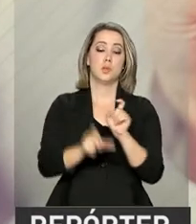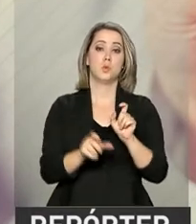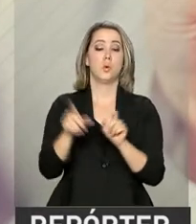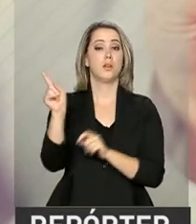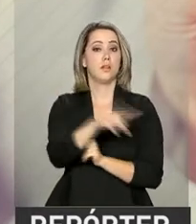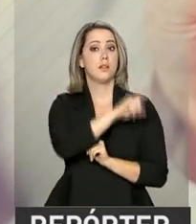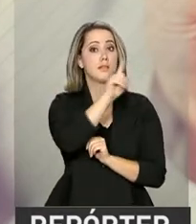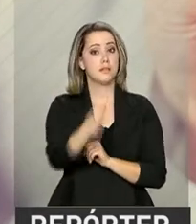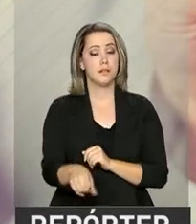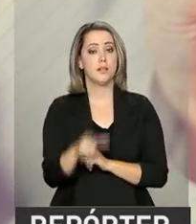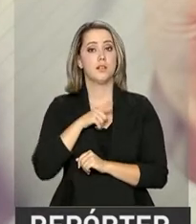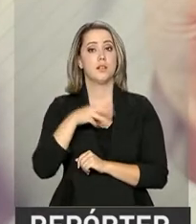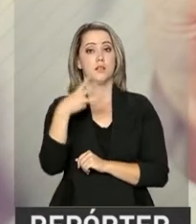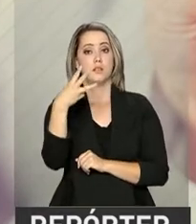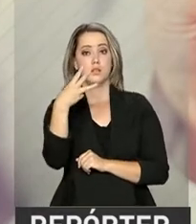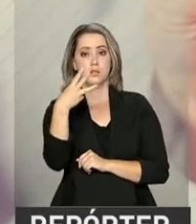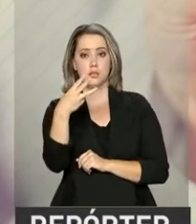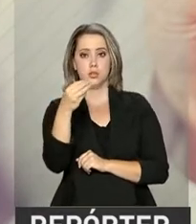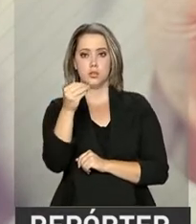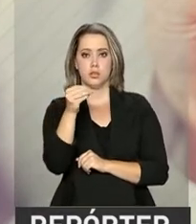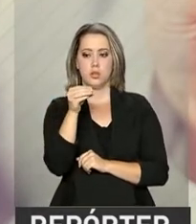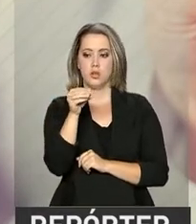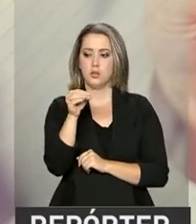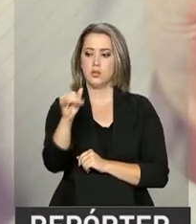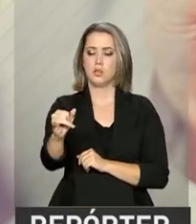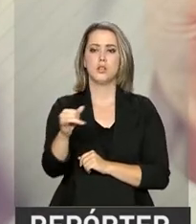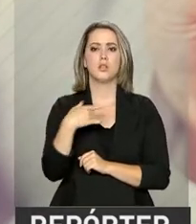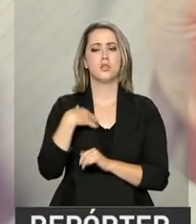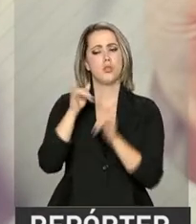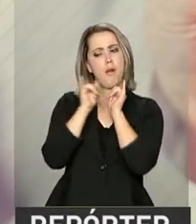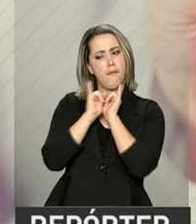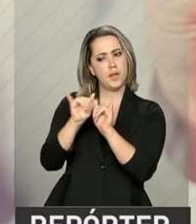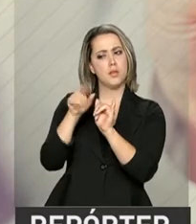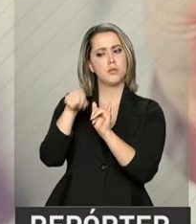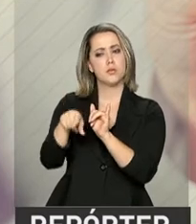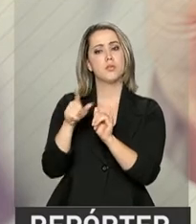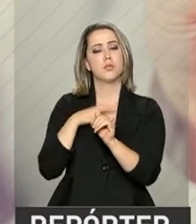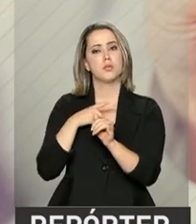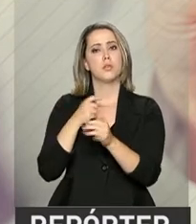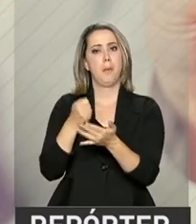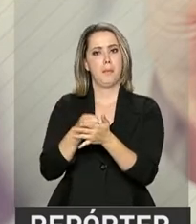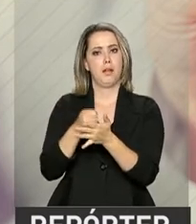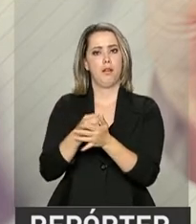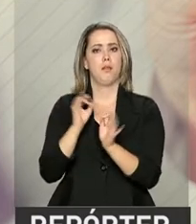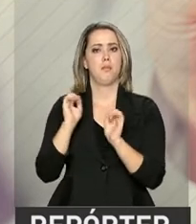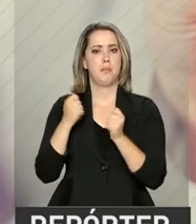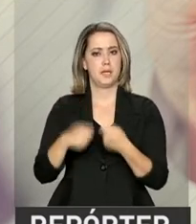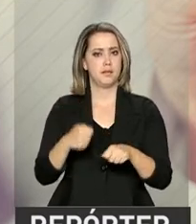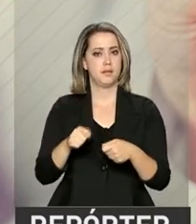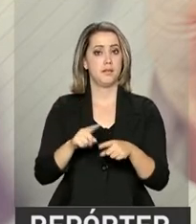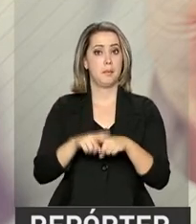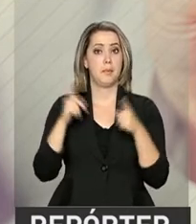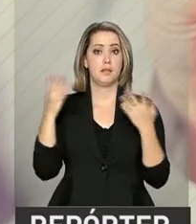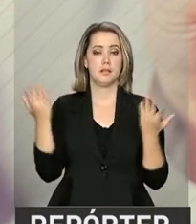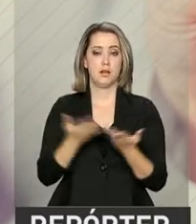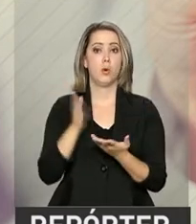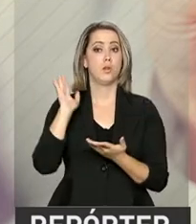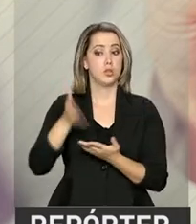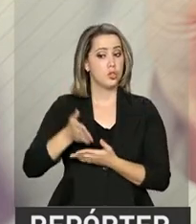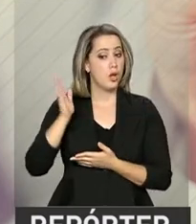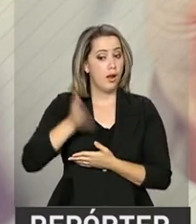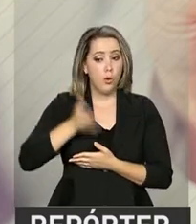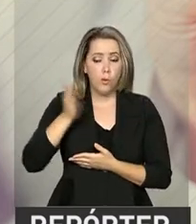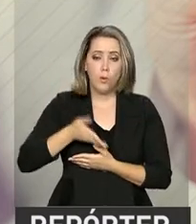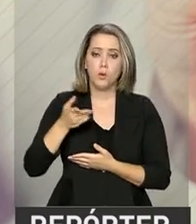o plano, havia um prazo de 30 dias que servia como um aviso prévio e que era cobrado. Agora, o cancelamento é